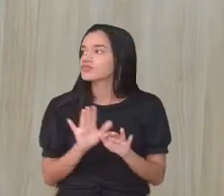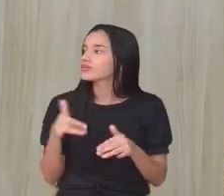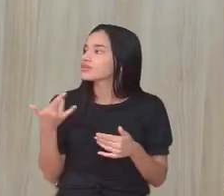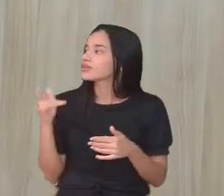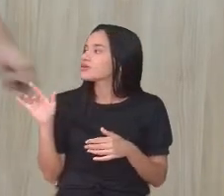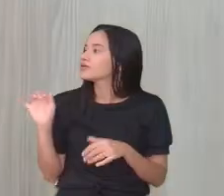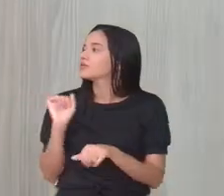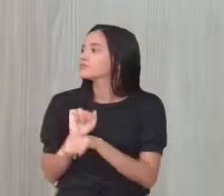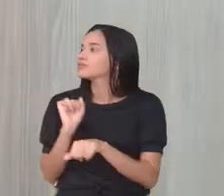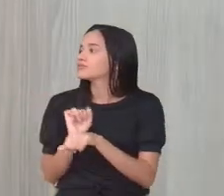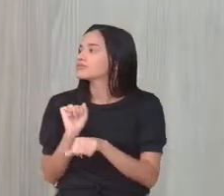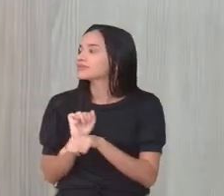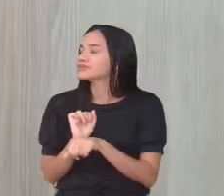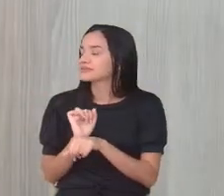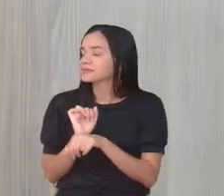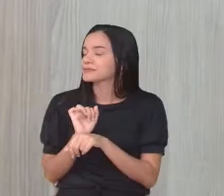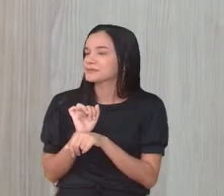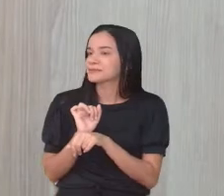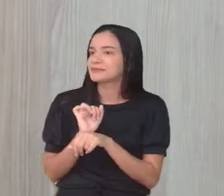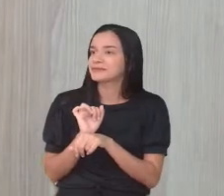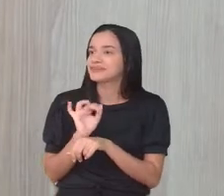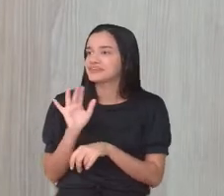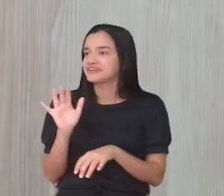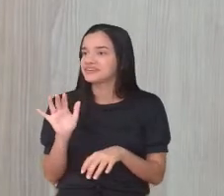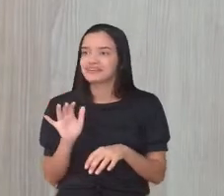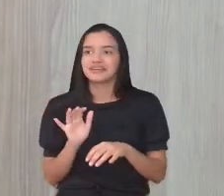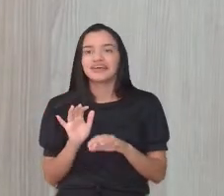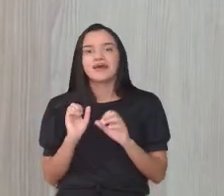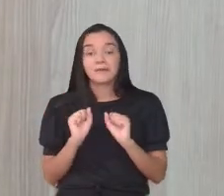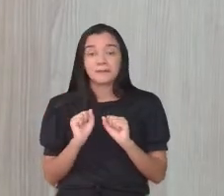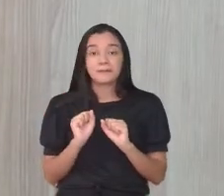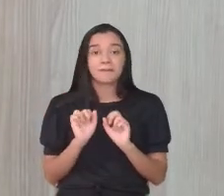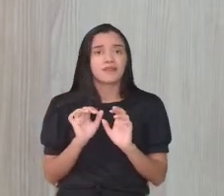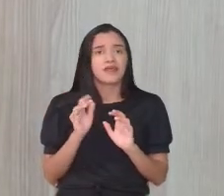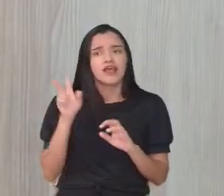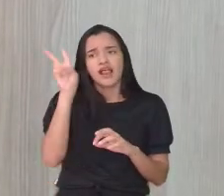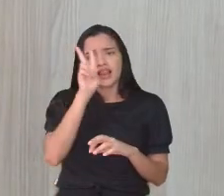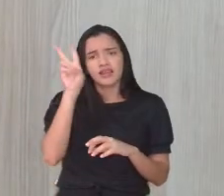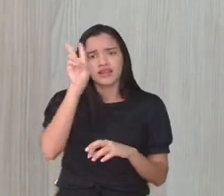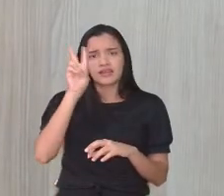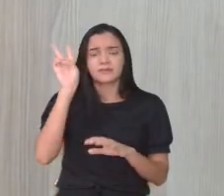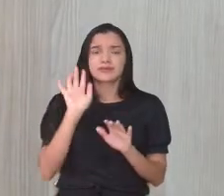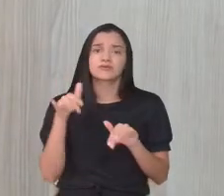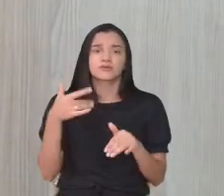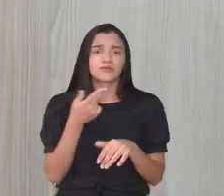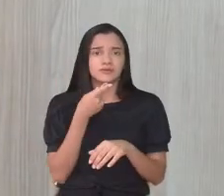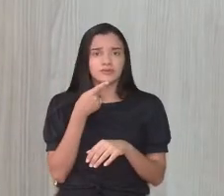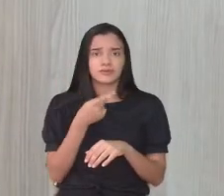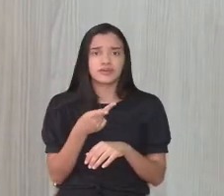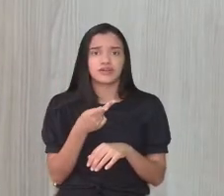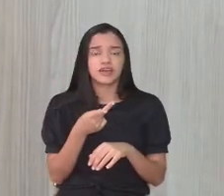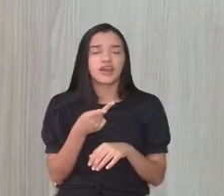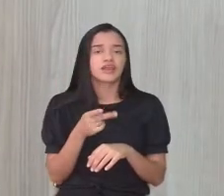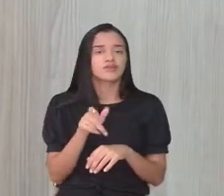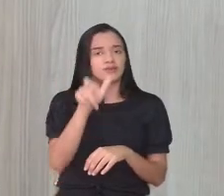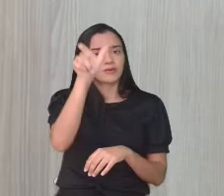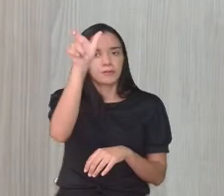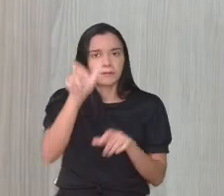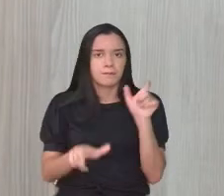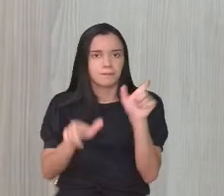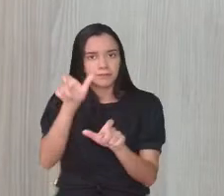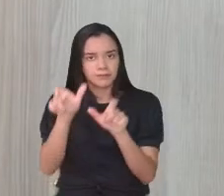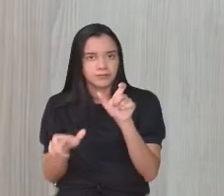só assim, né? Me metendo aqui. Se meta. Não, é só pra gente lembrar que quando a gente diz que é a fala do